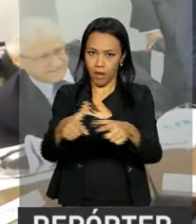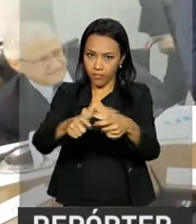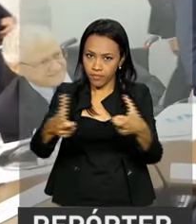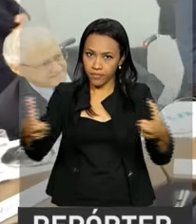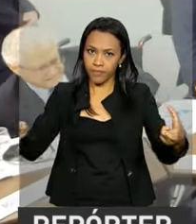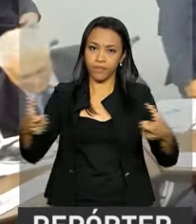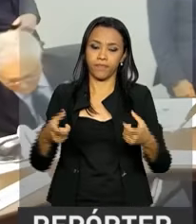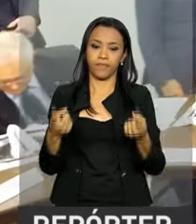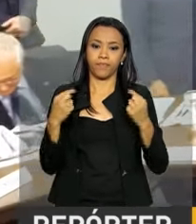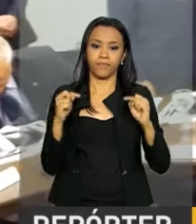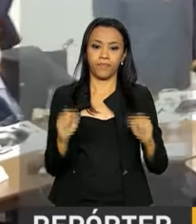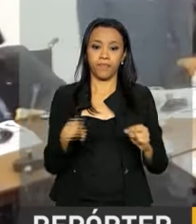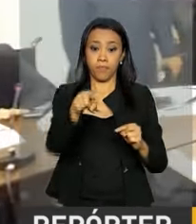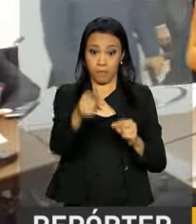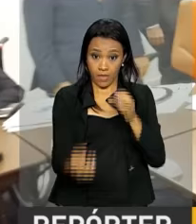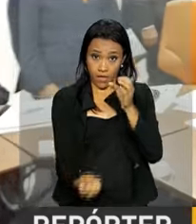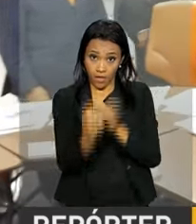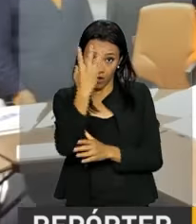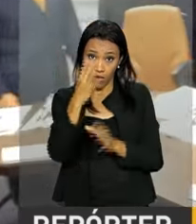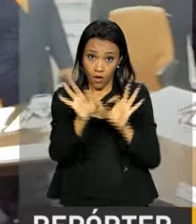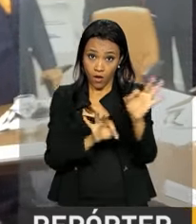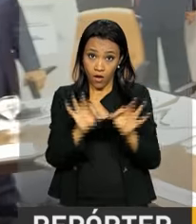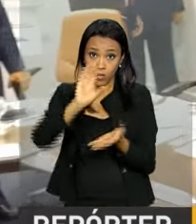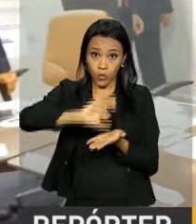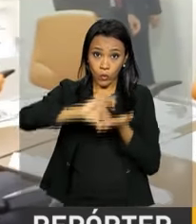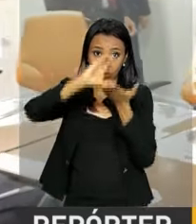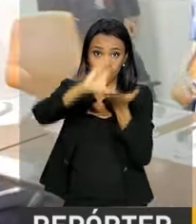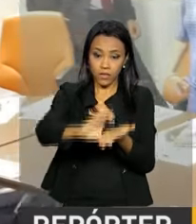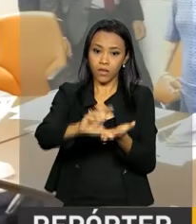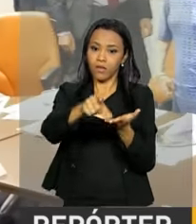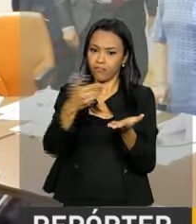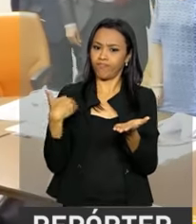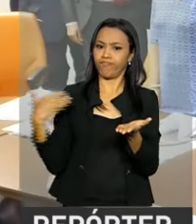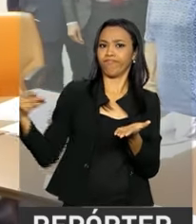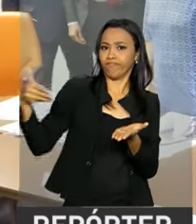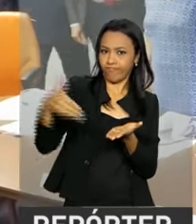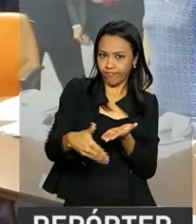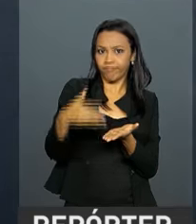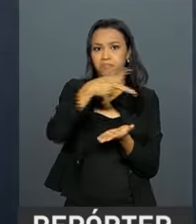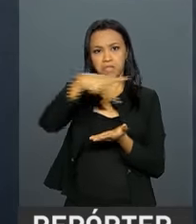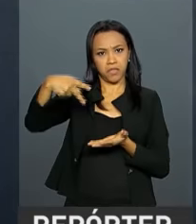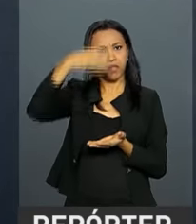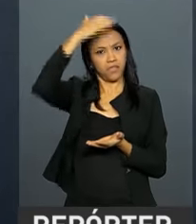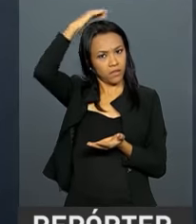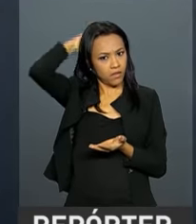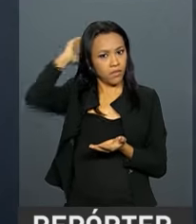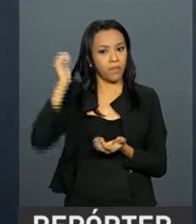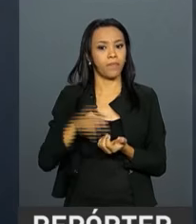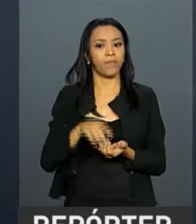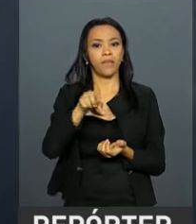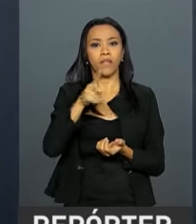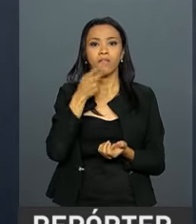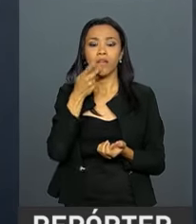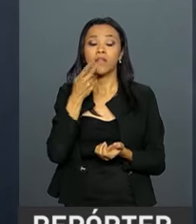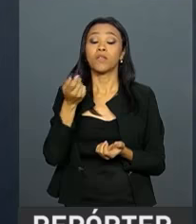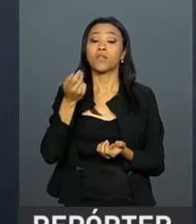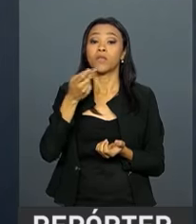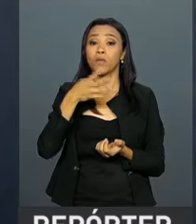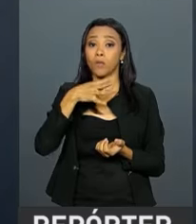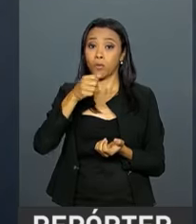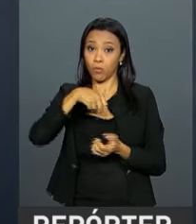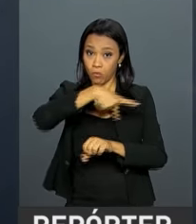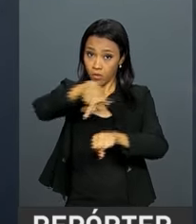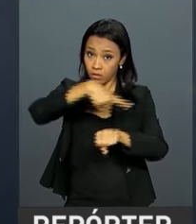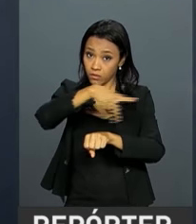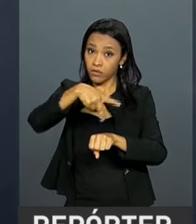A instalação do Conselho Consultivo contou com a presença do presidente Michel Temer. O país está, penso eu, no